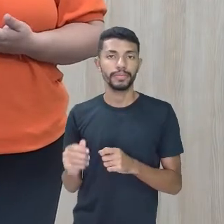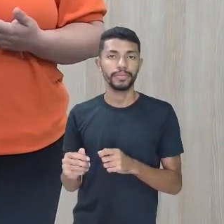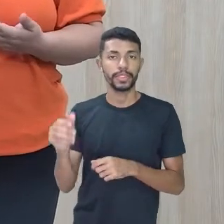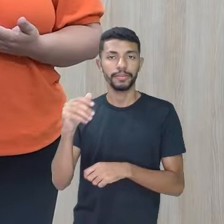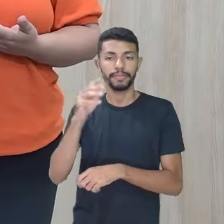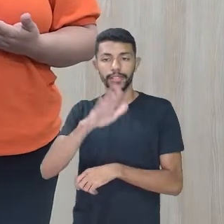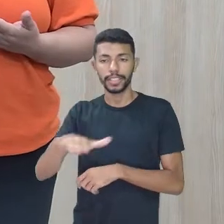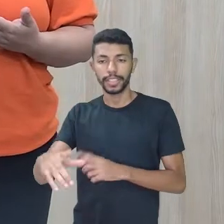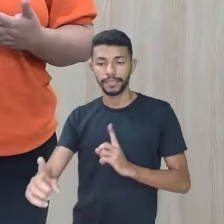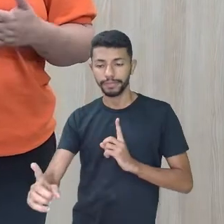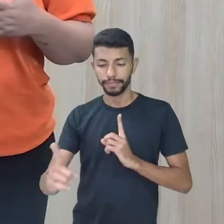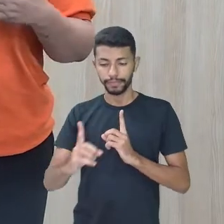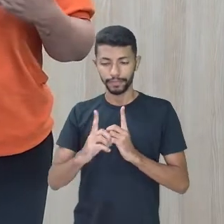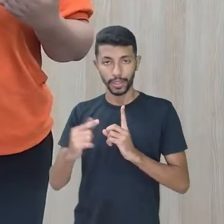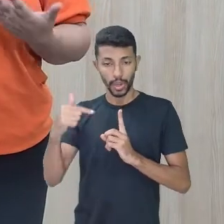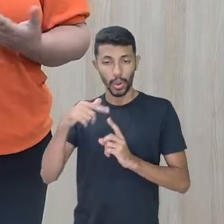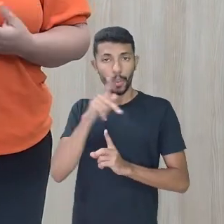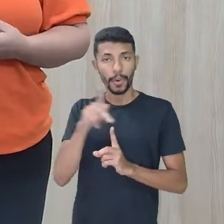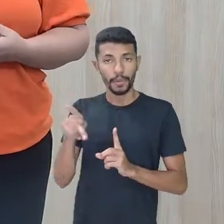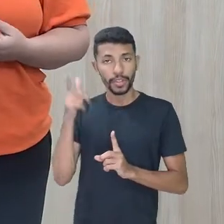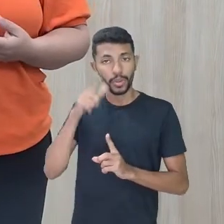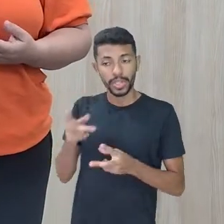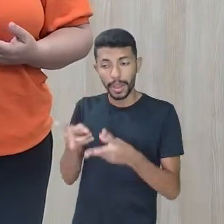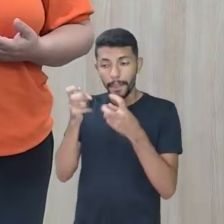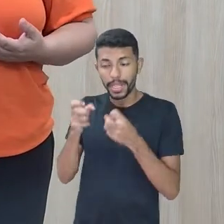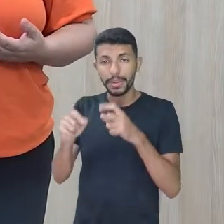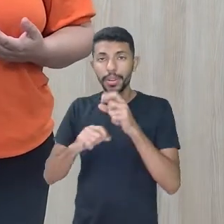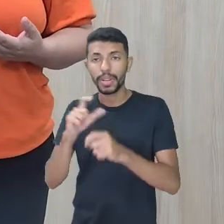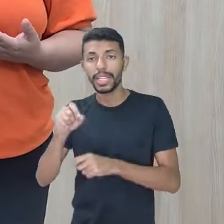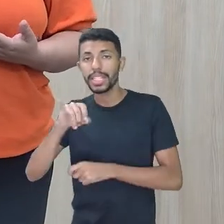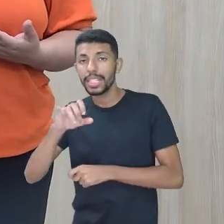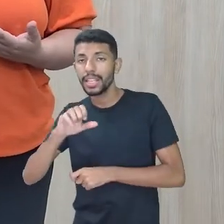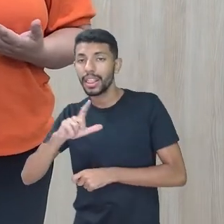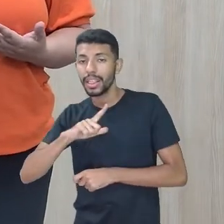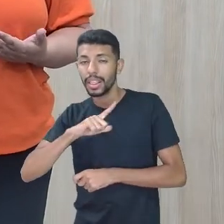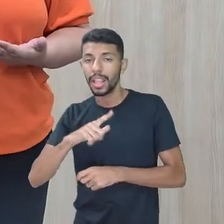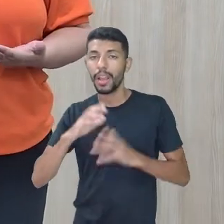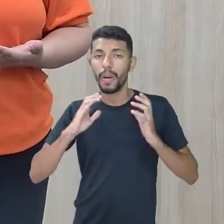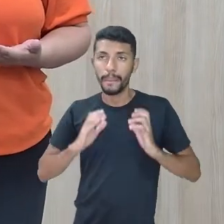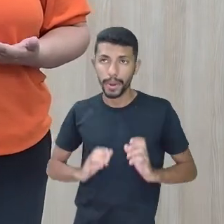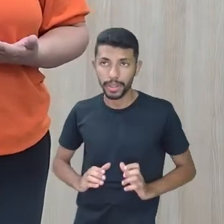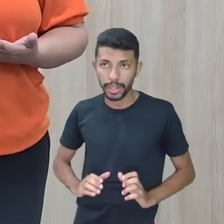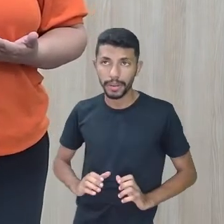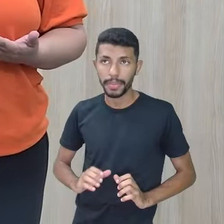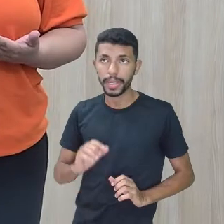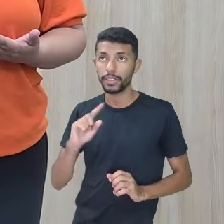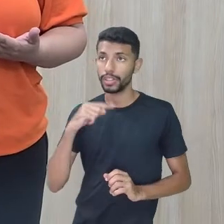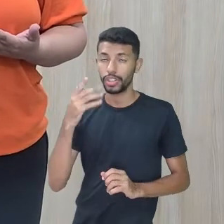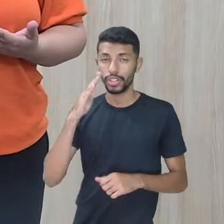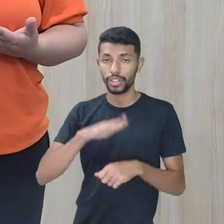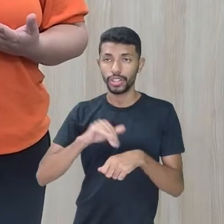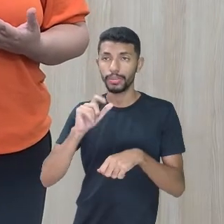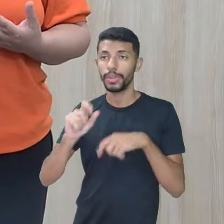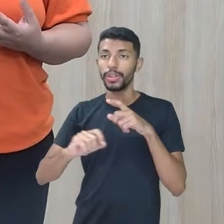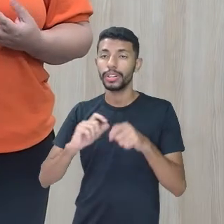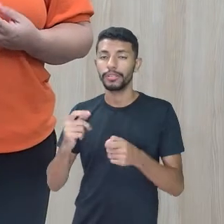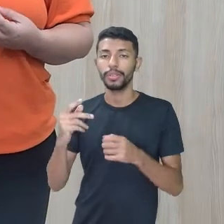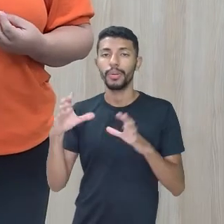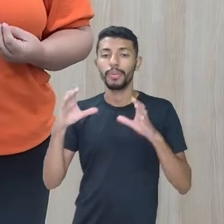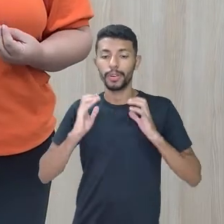AE perceba se ele está tendo esse tipo de comportamento, e a gente chama de comportamento inadequado, não é?